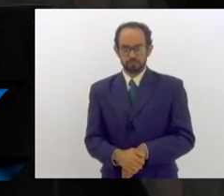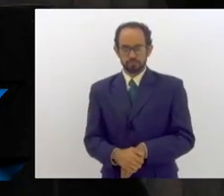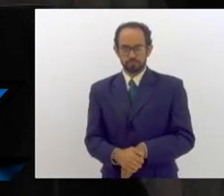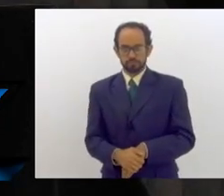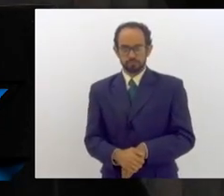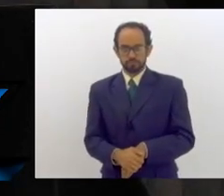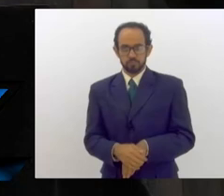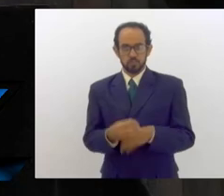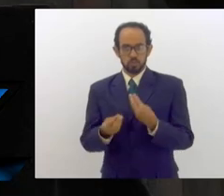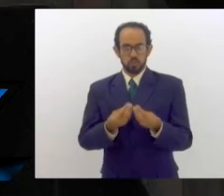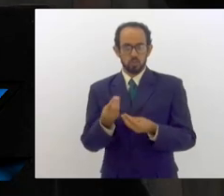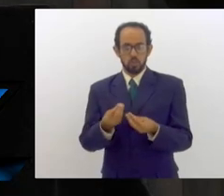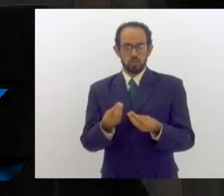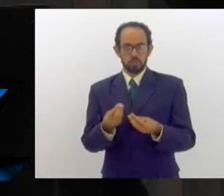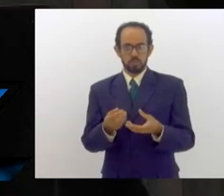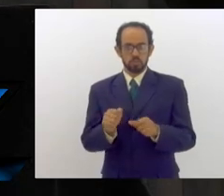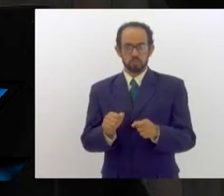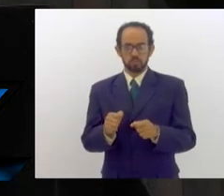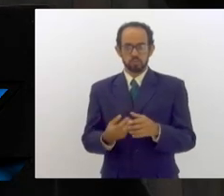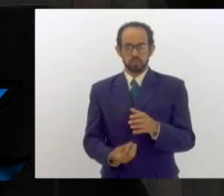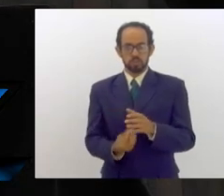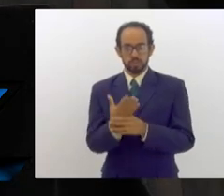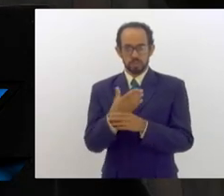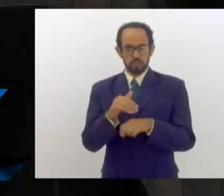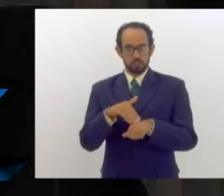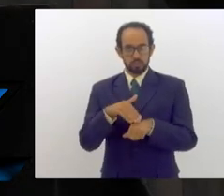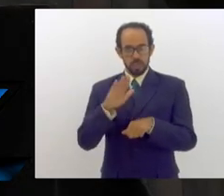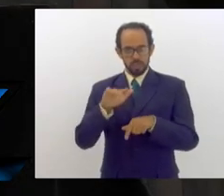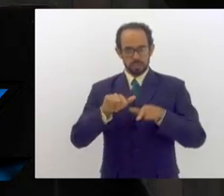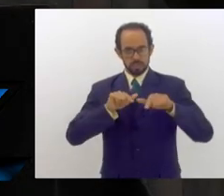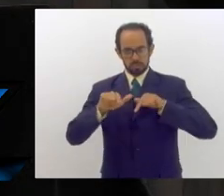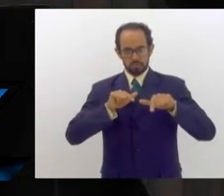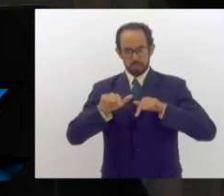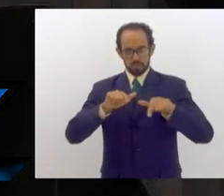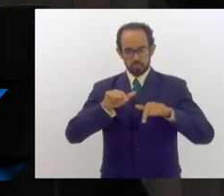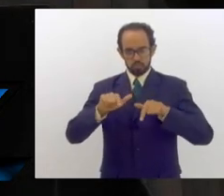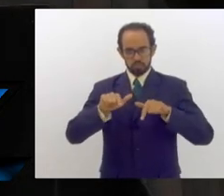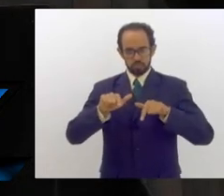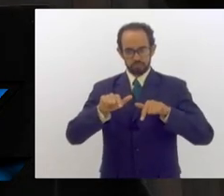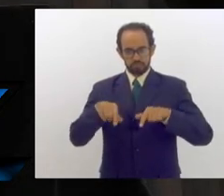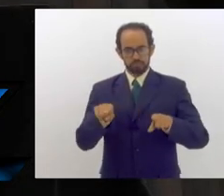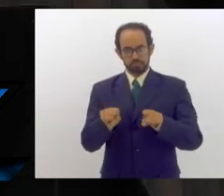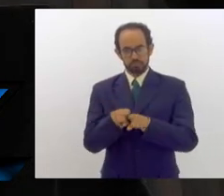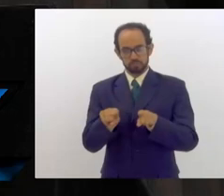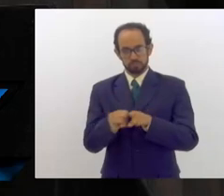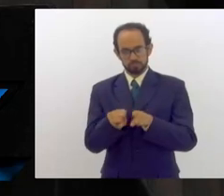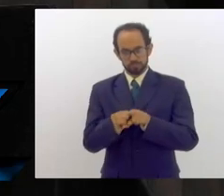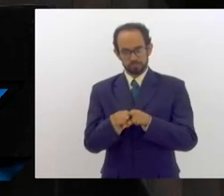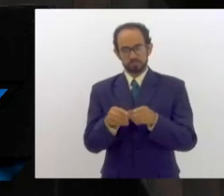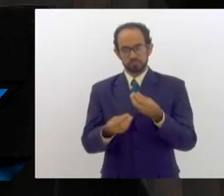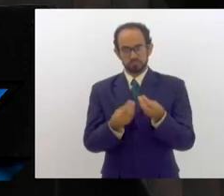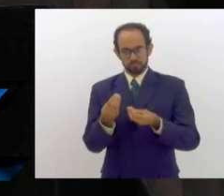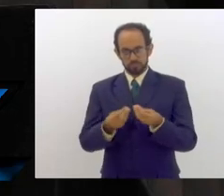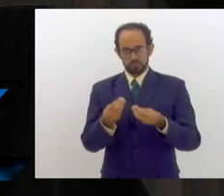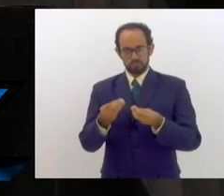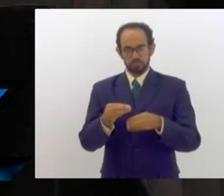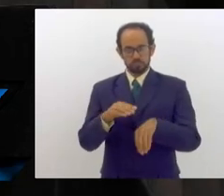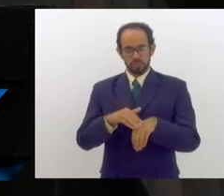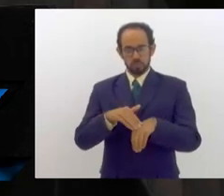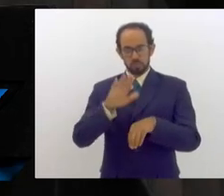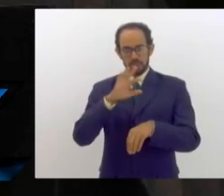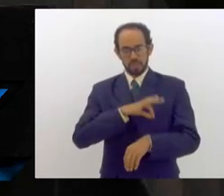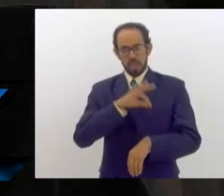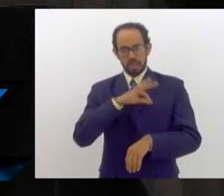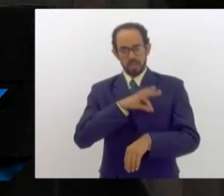Quanto isso vai gerar de Mais Emprego Quanto isso vai gerar de aumento de renda